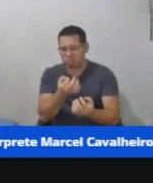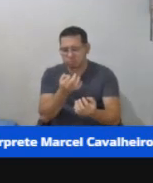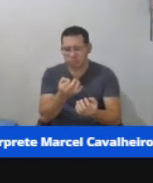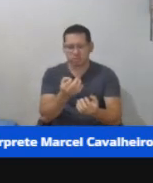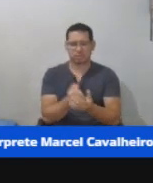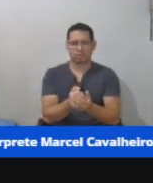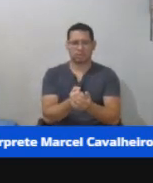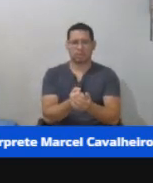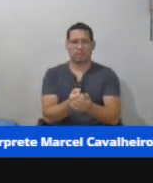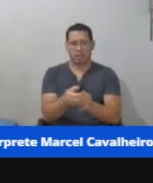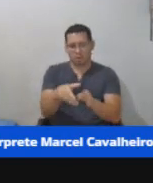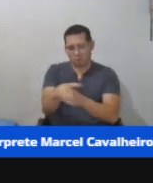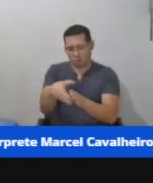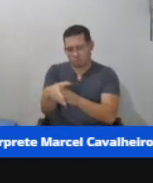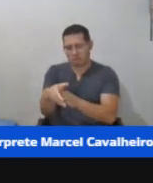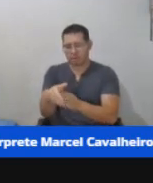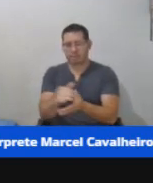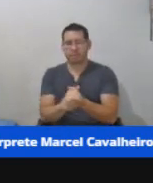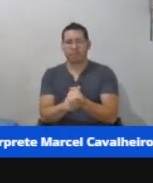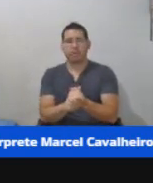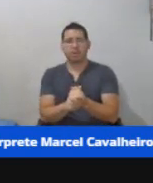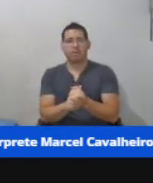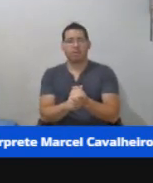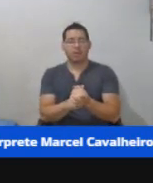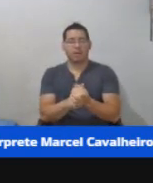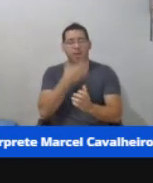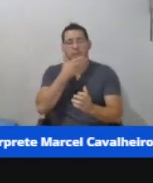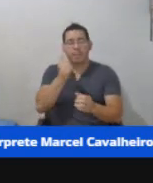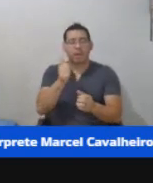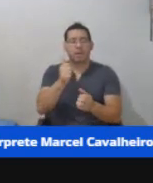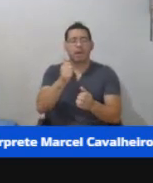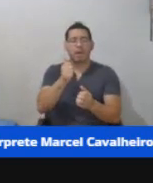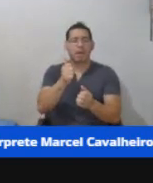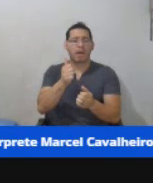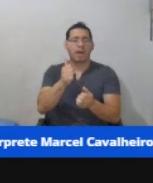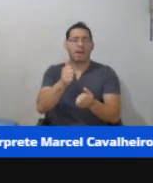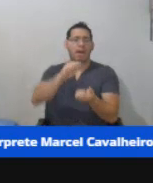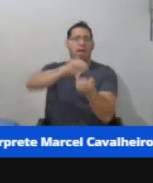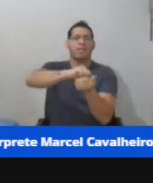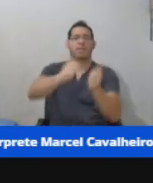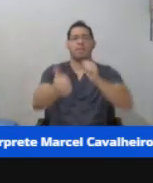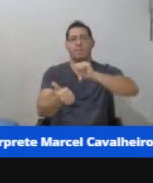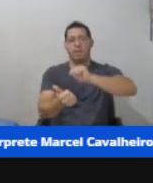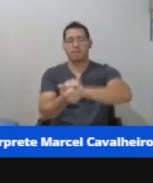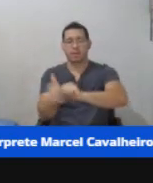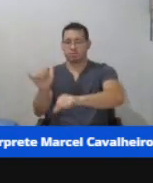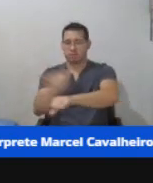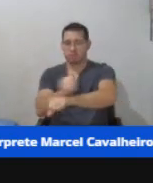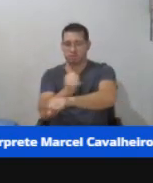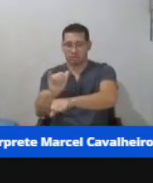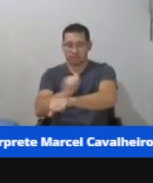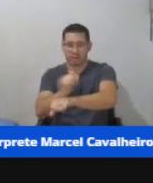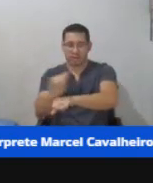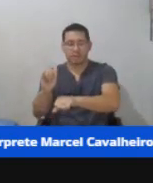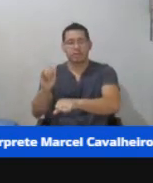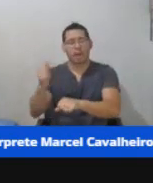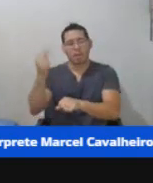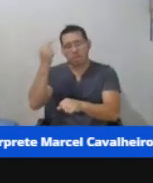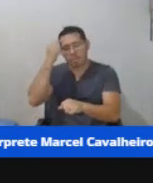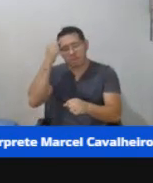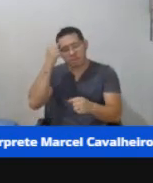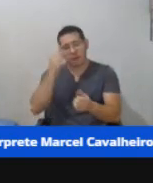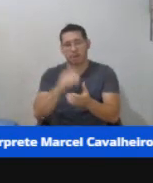vislumbra-se melhor passibilidade adaptativa de estratégias de propiciar reflexão, sem